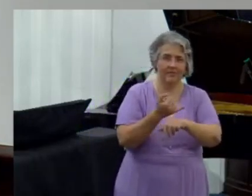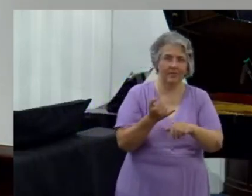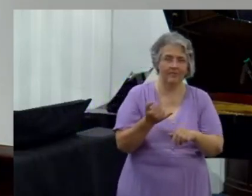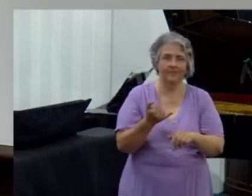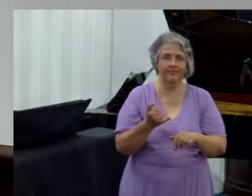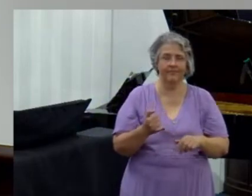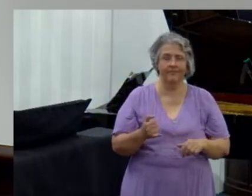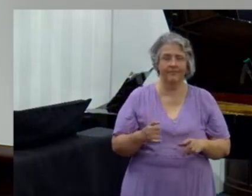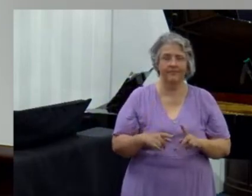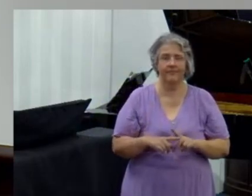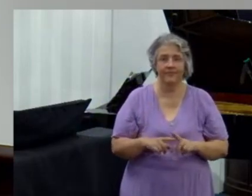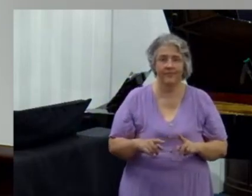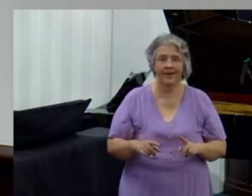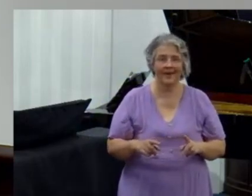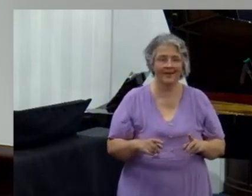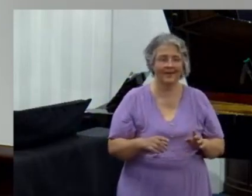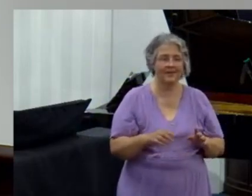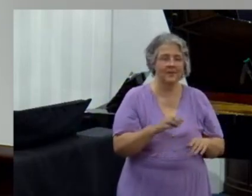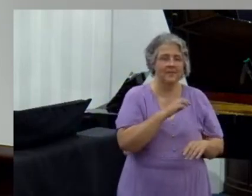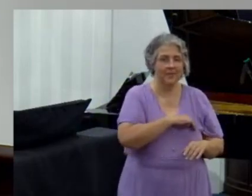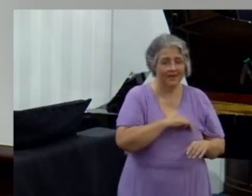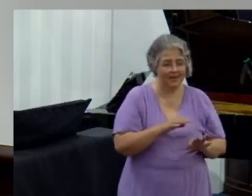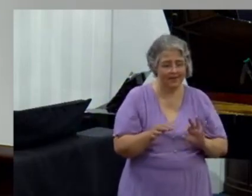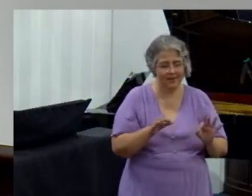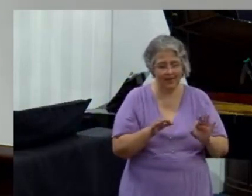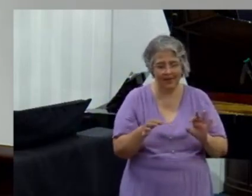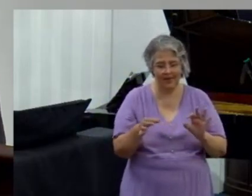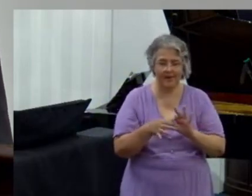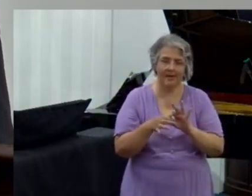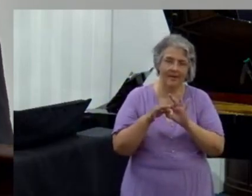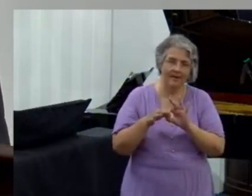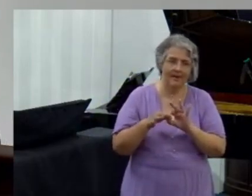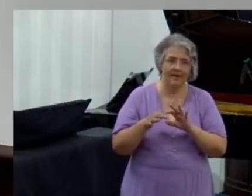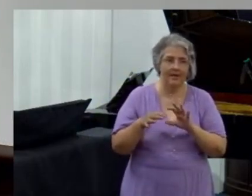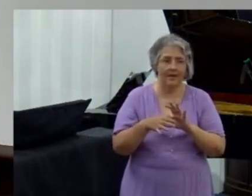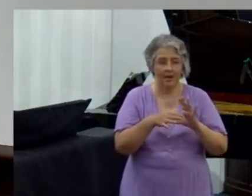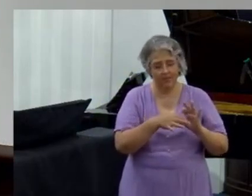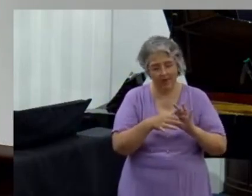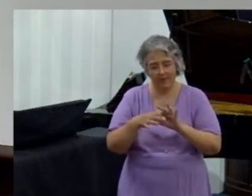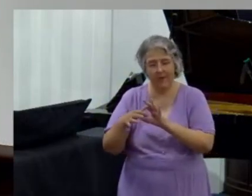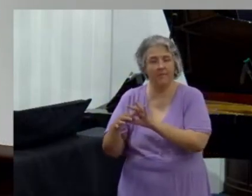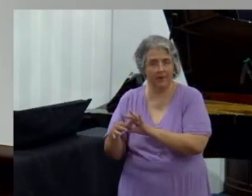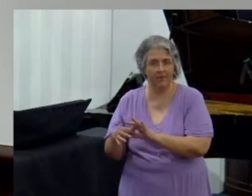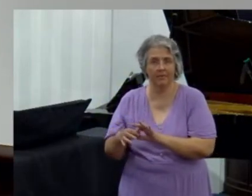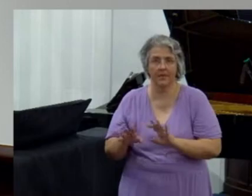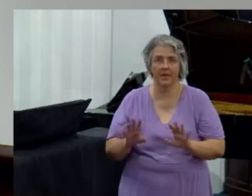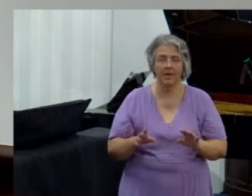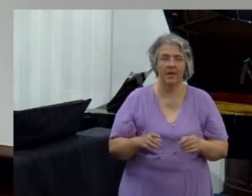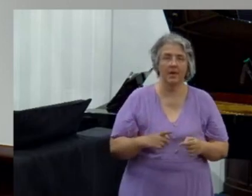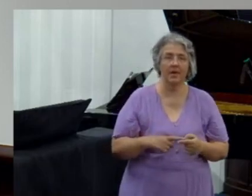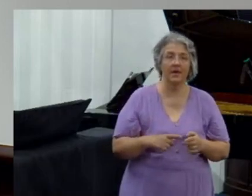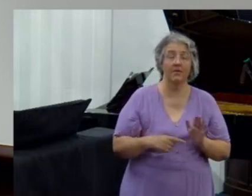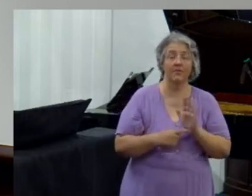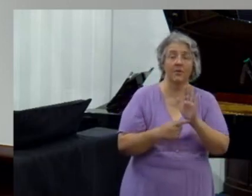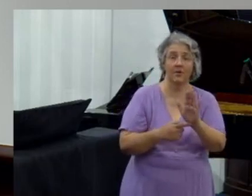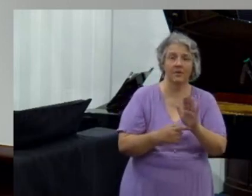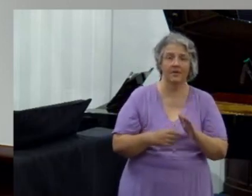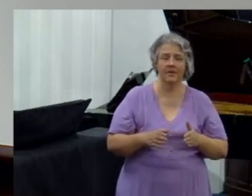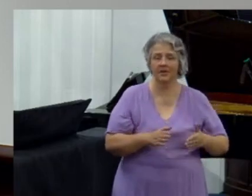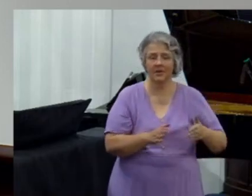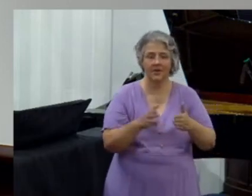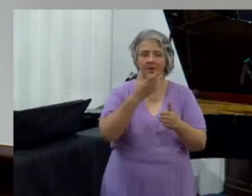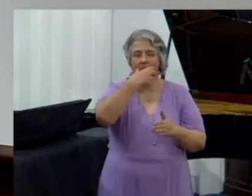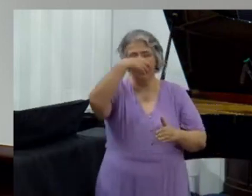quer conectar as duas coisas, para mostrar que aquele que entrou com toda a autoridade, mostrando que é o Rei dos Reis,